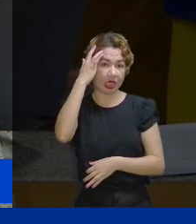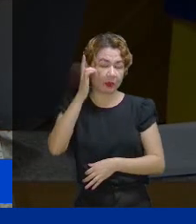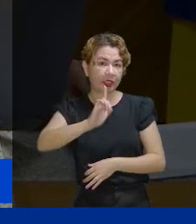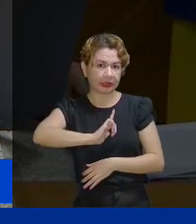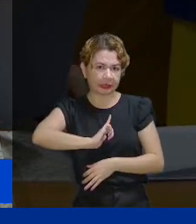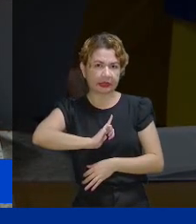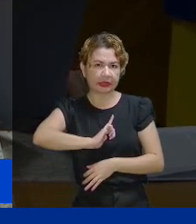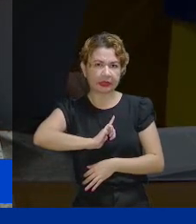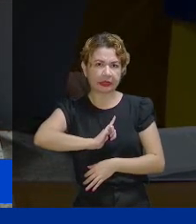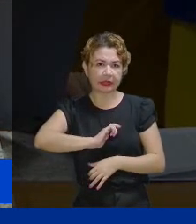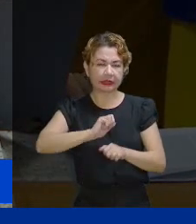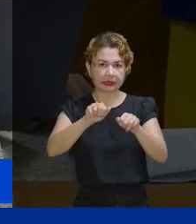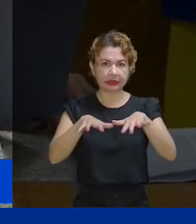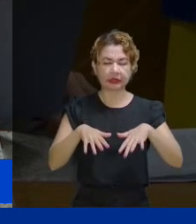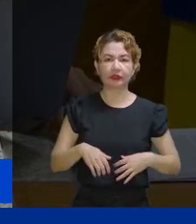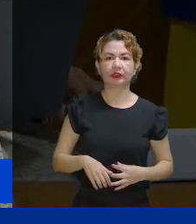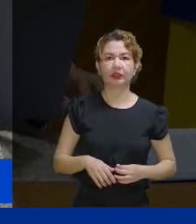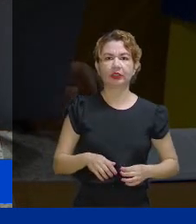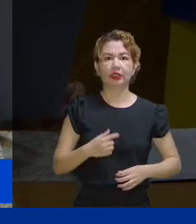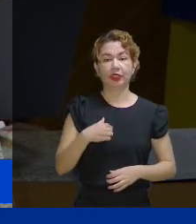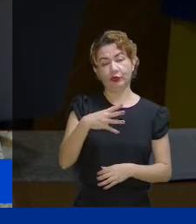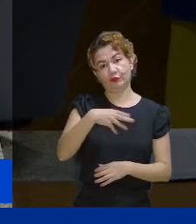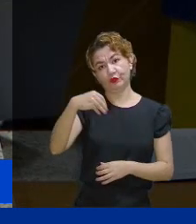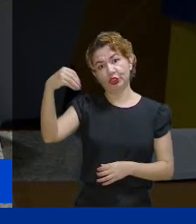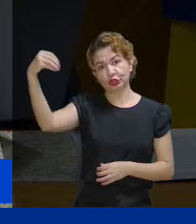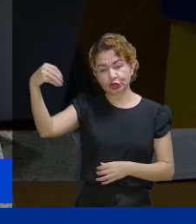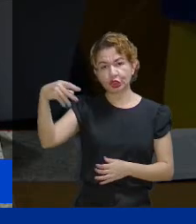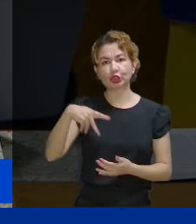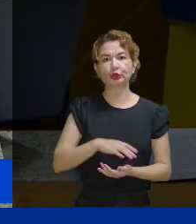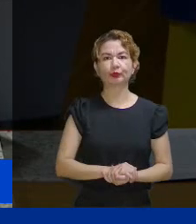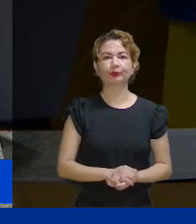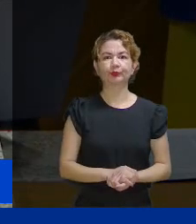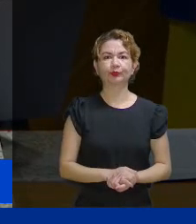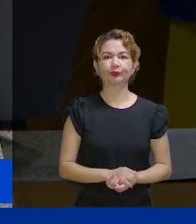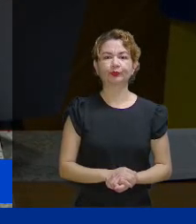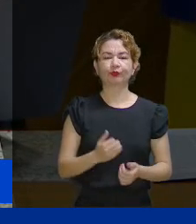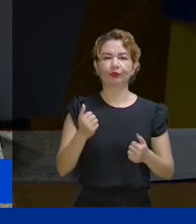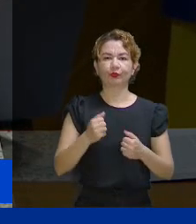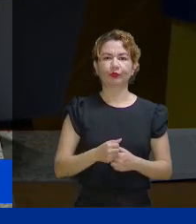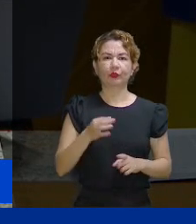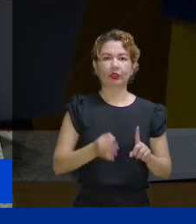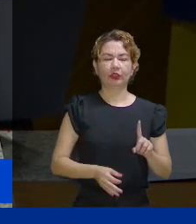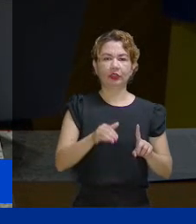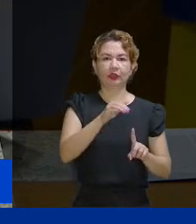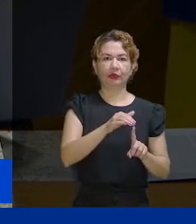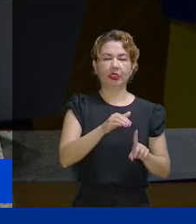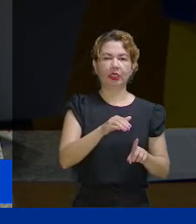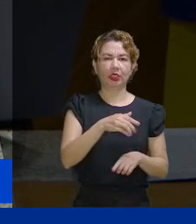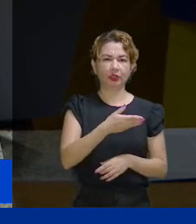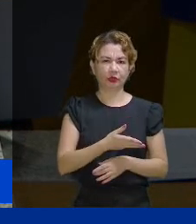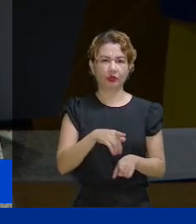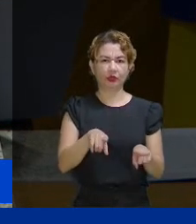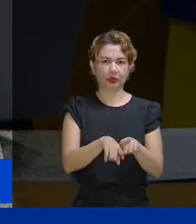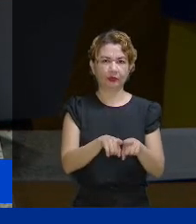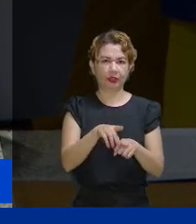sessão, Milene. Eu estarei em viagem oficial, parece-me que o desembargador Agostinho Silvério